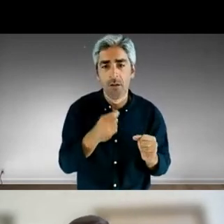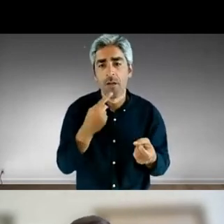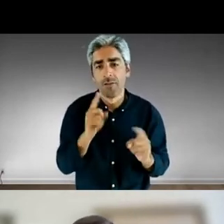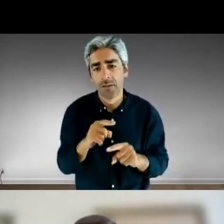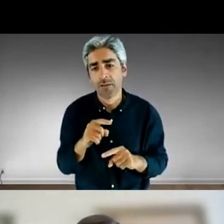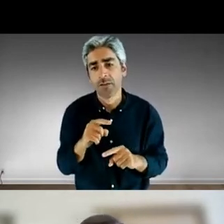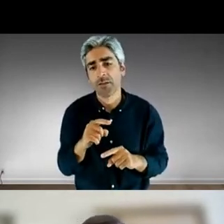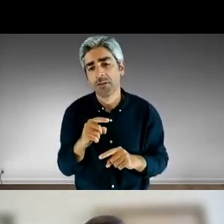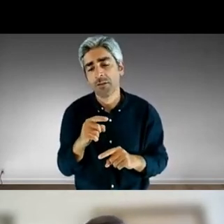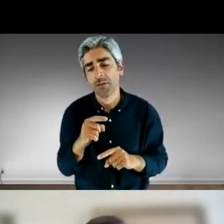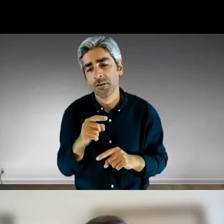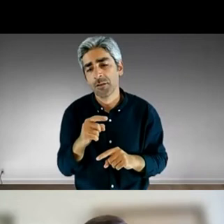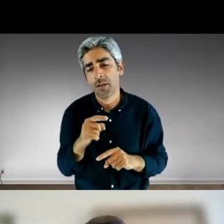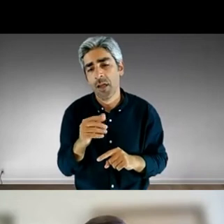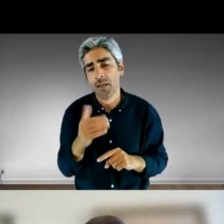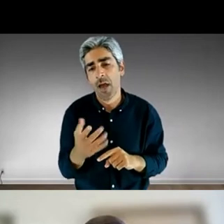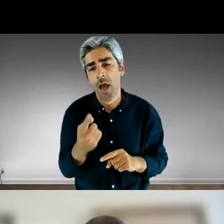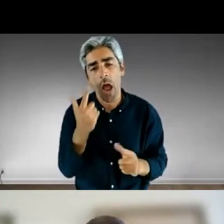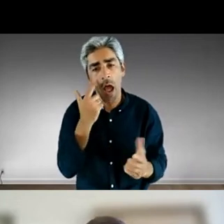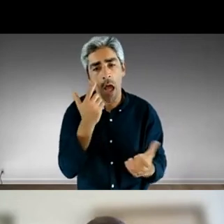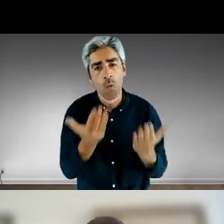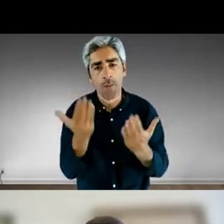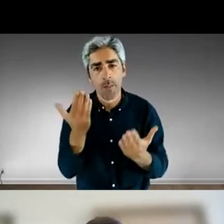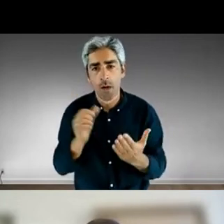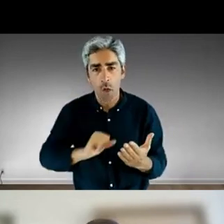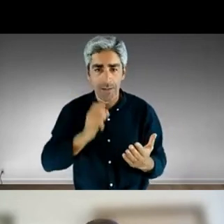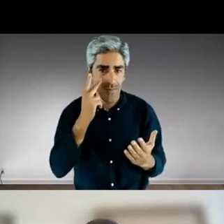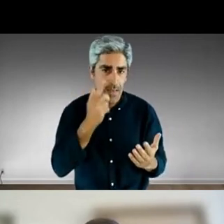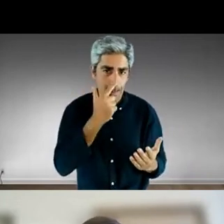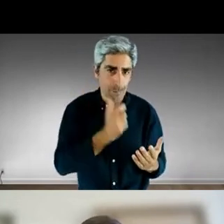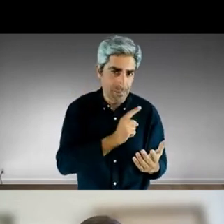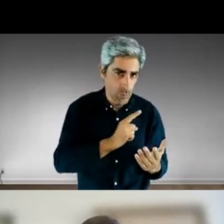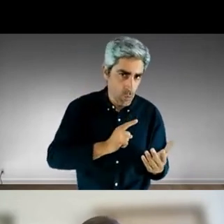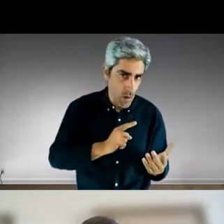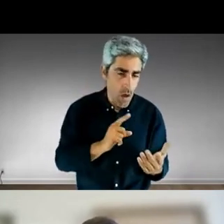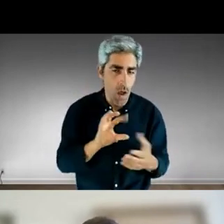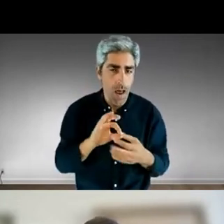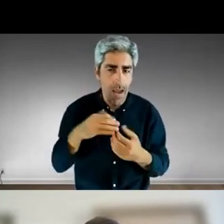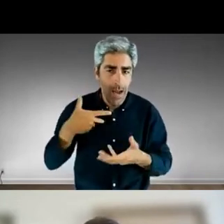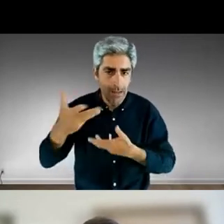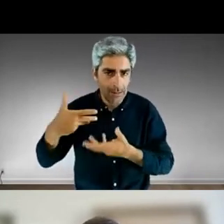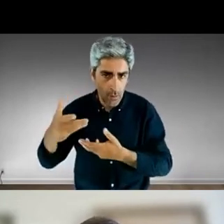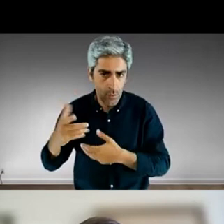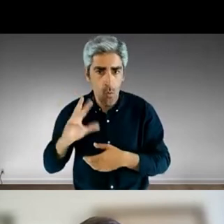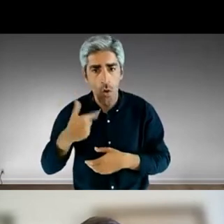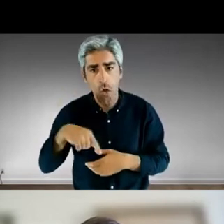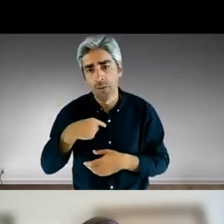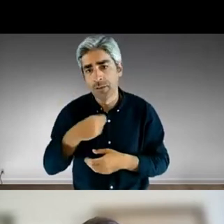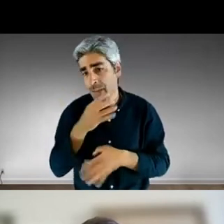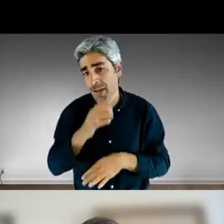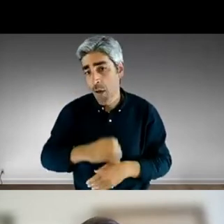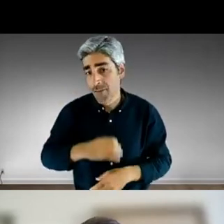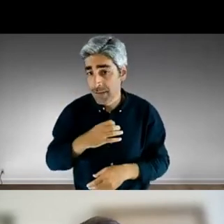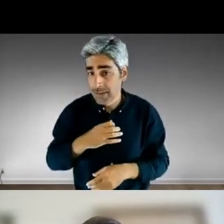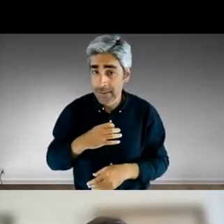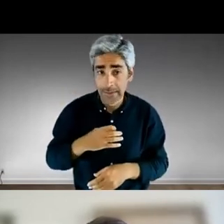aqui a comparação com a nossa vida pessoal e de relações, não é? Quando nós perdemos a confiança, eu não